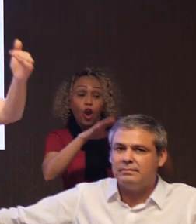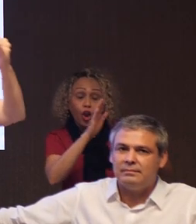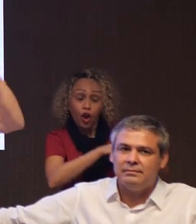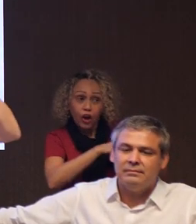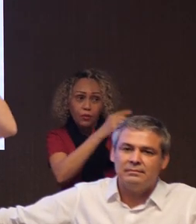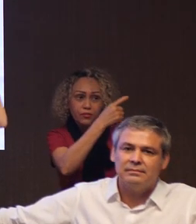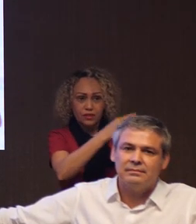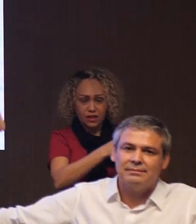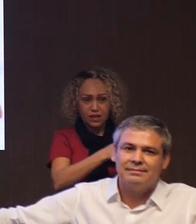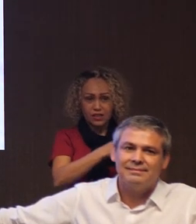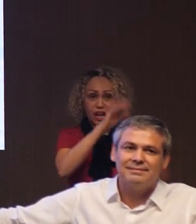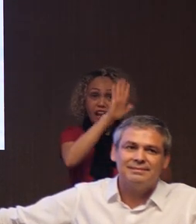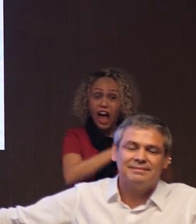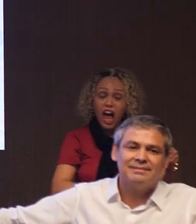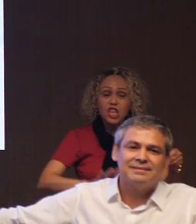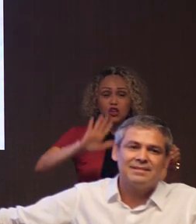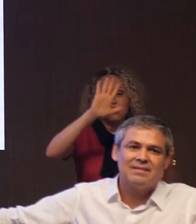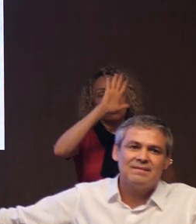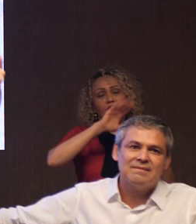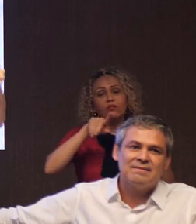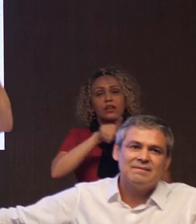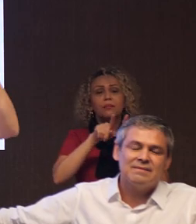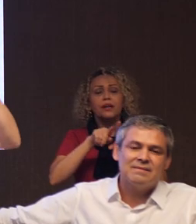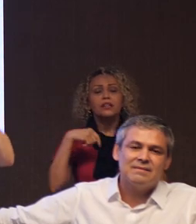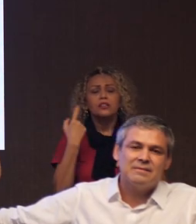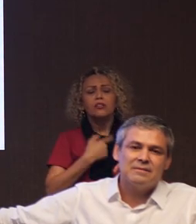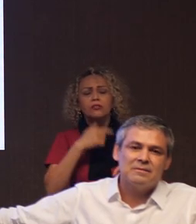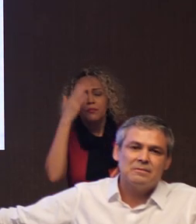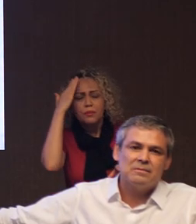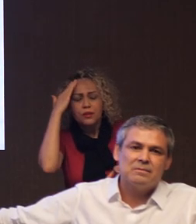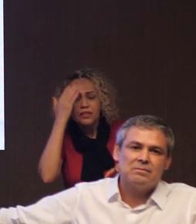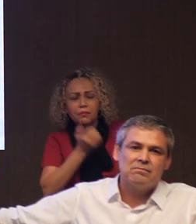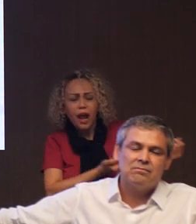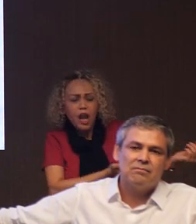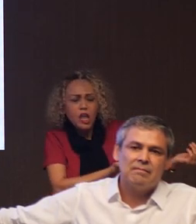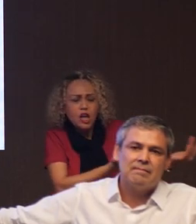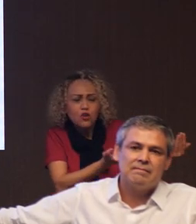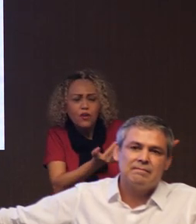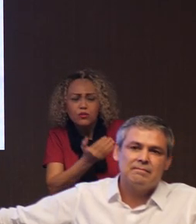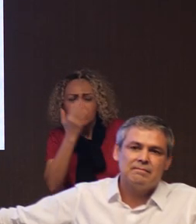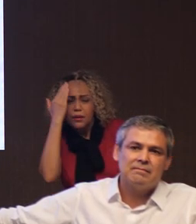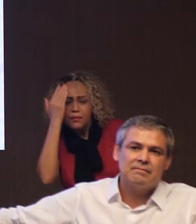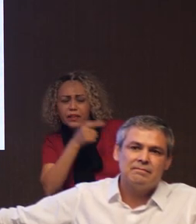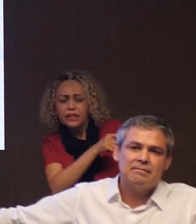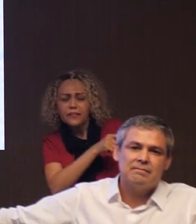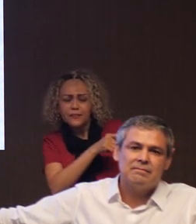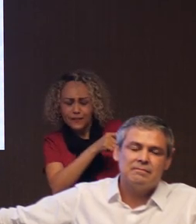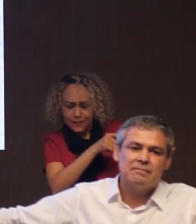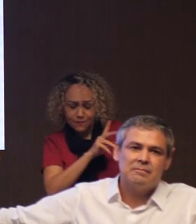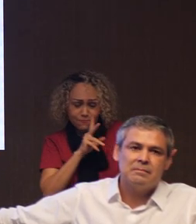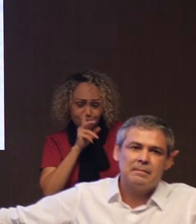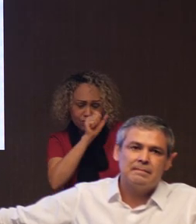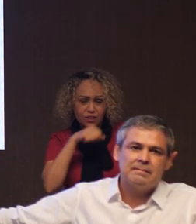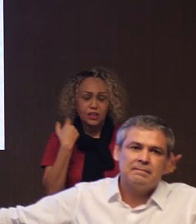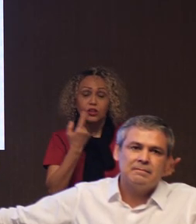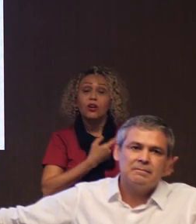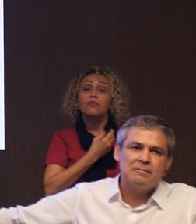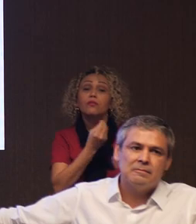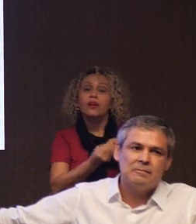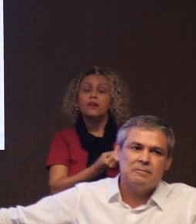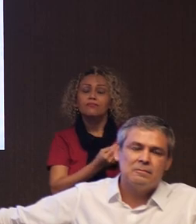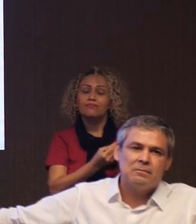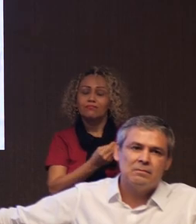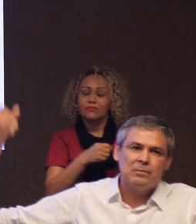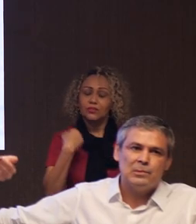identificar as virtudes e a força que a gente tem para levar para as eleições. Estarmos abertos e abertas a propostas novas e